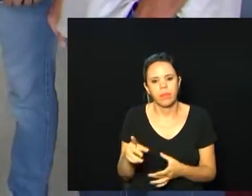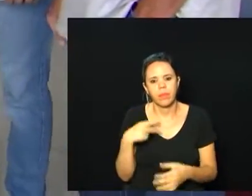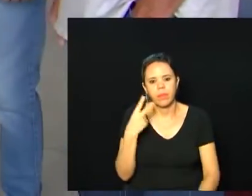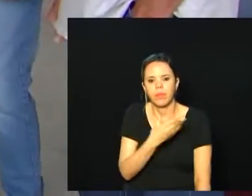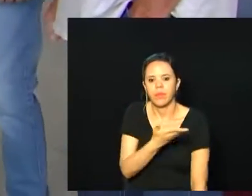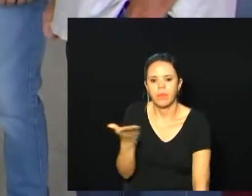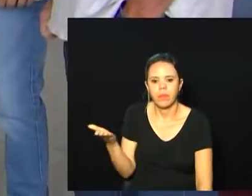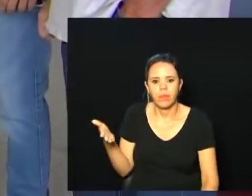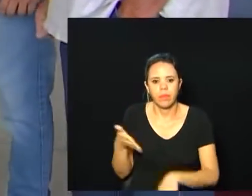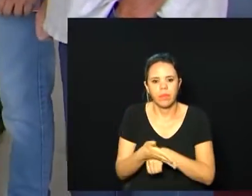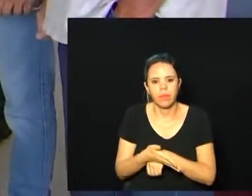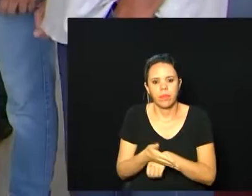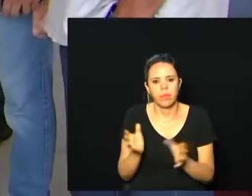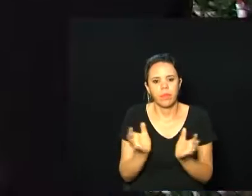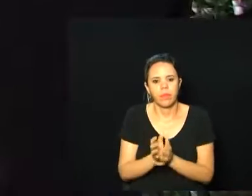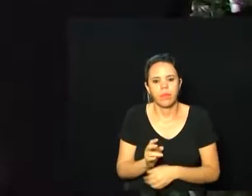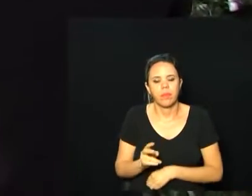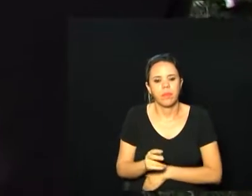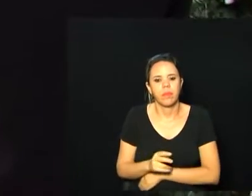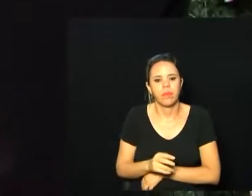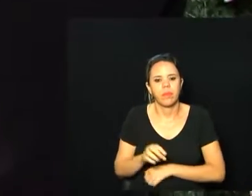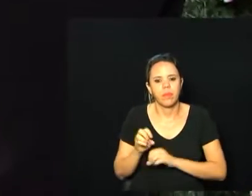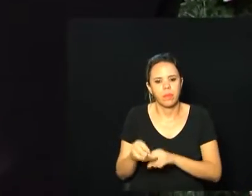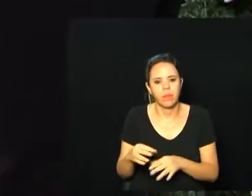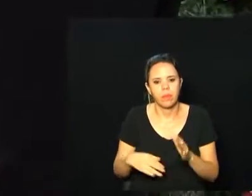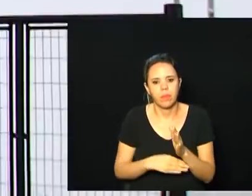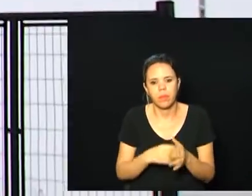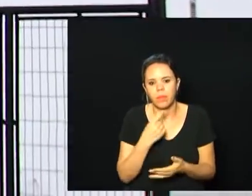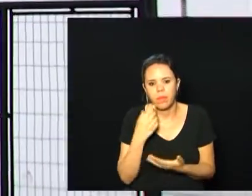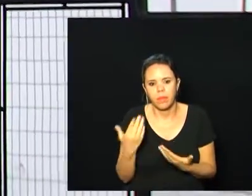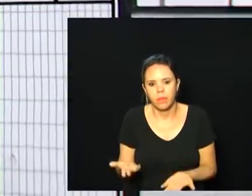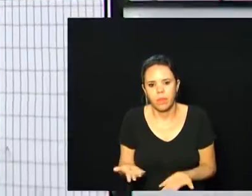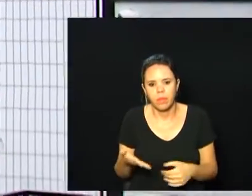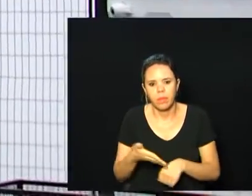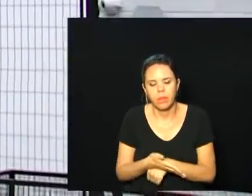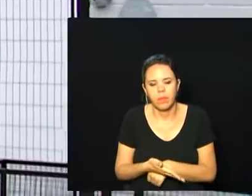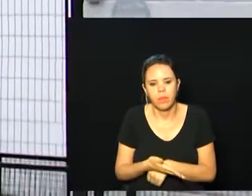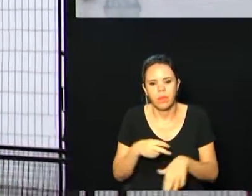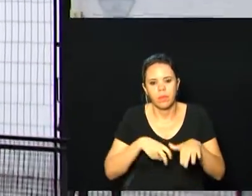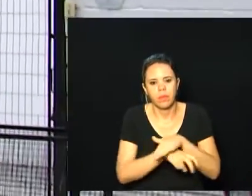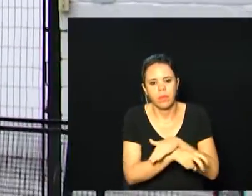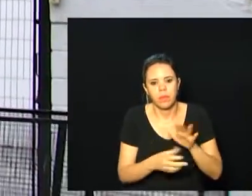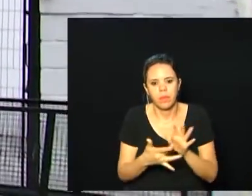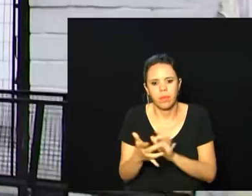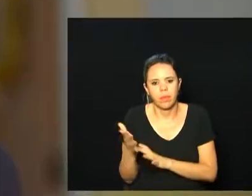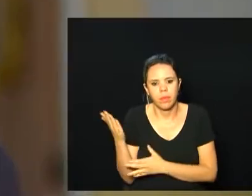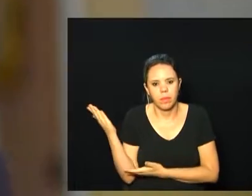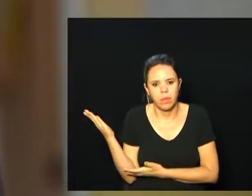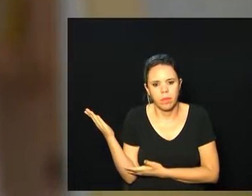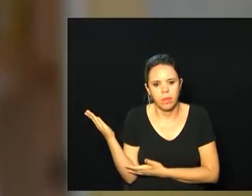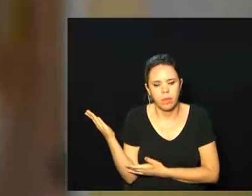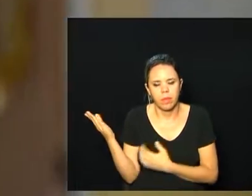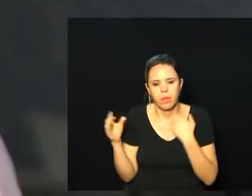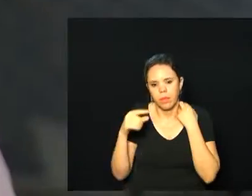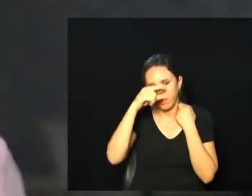parlamentares que fazem parte da Comissão Permanente de Educação da Câmara de Campinas visitaram a creche Menino Jesus de Praga.